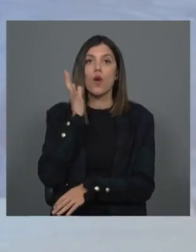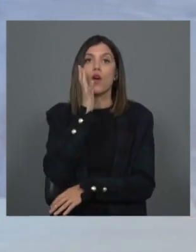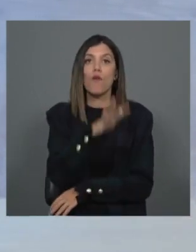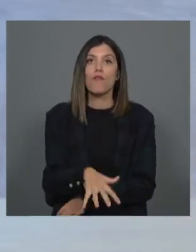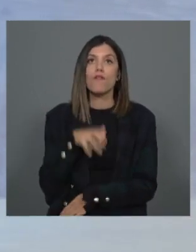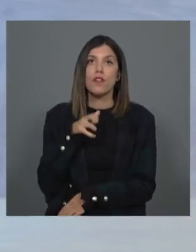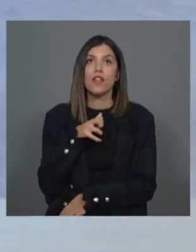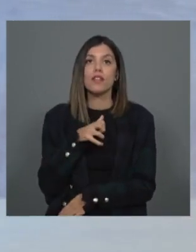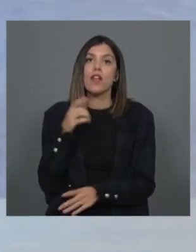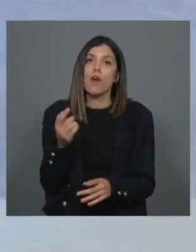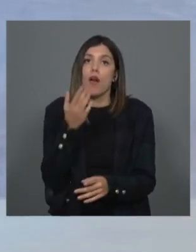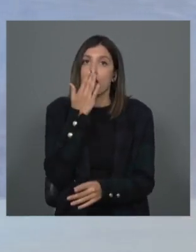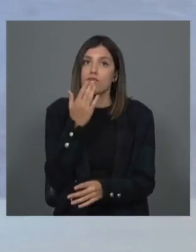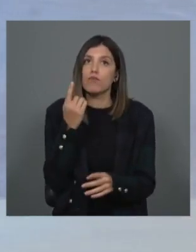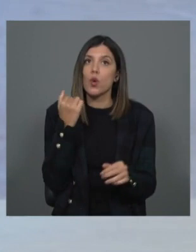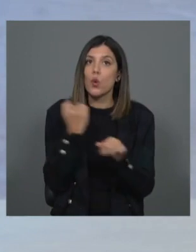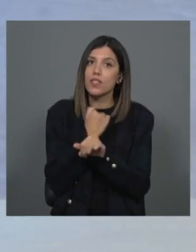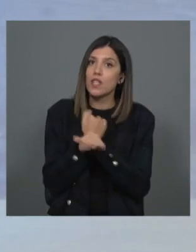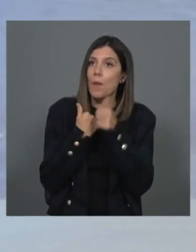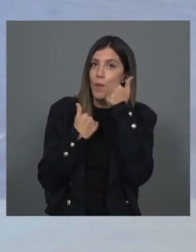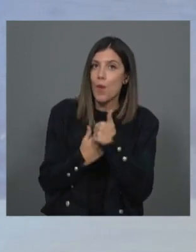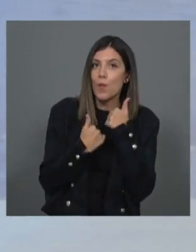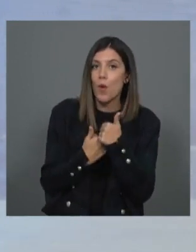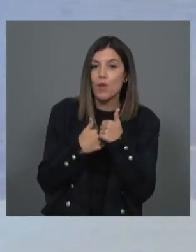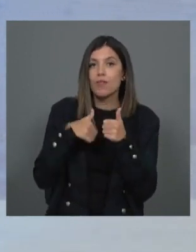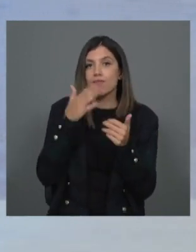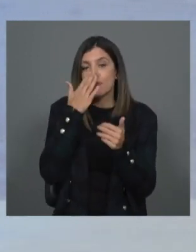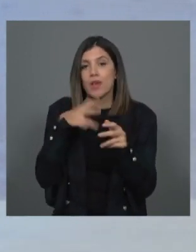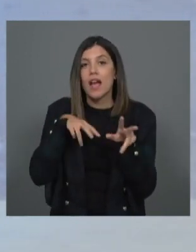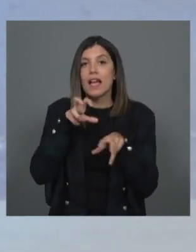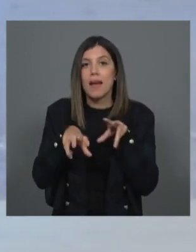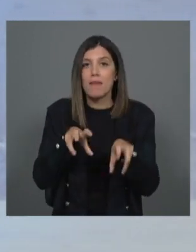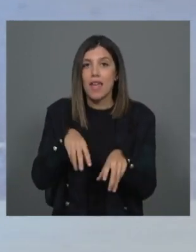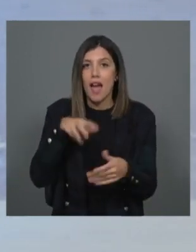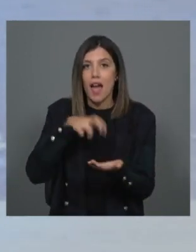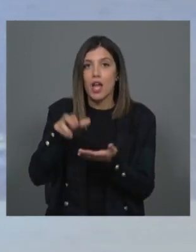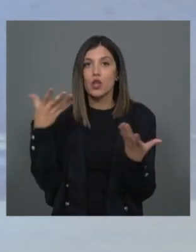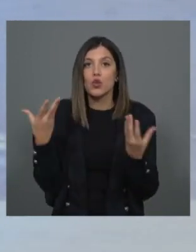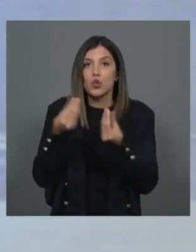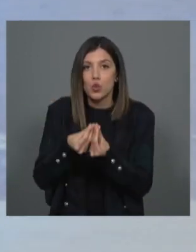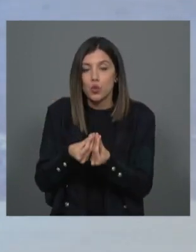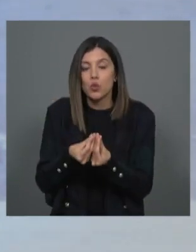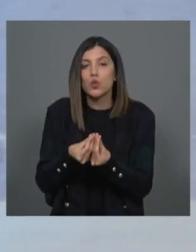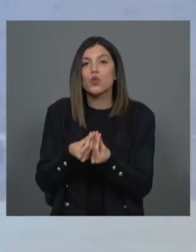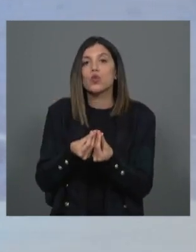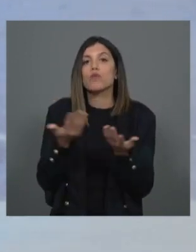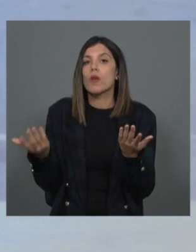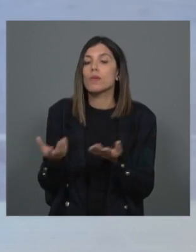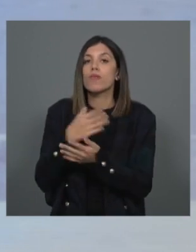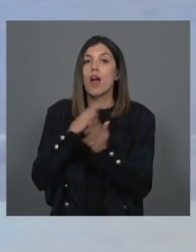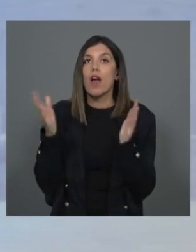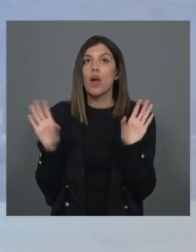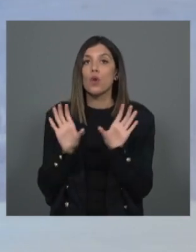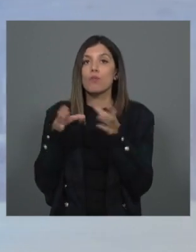um exercício prático desse caminhar em conjunto. E Ângela Barreto Xavier, qual é a proposta que a comunidade faz em